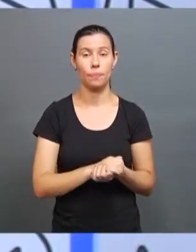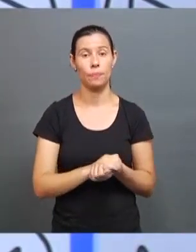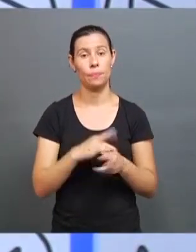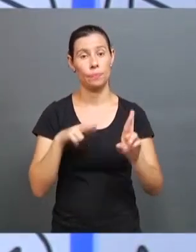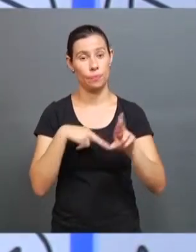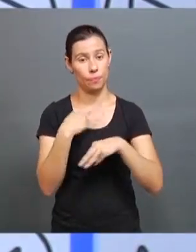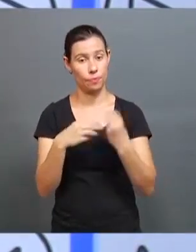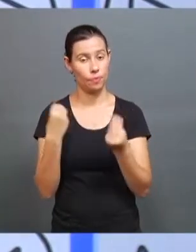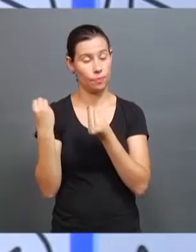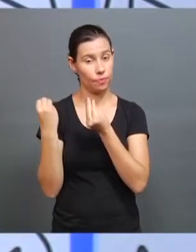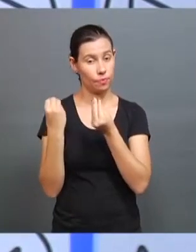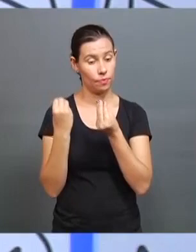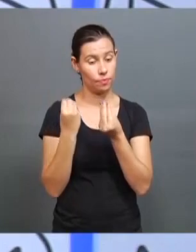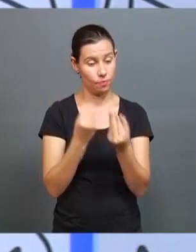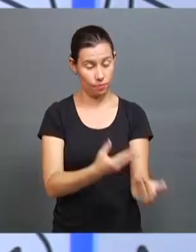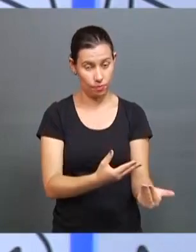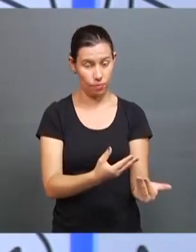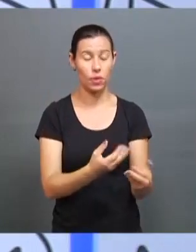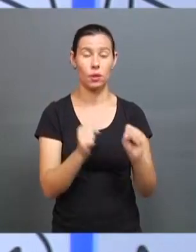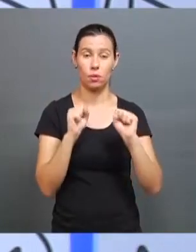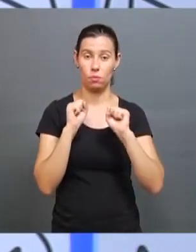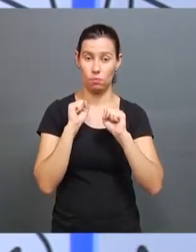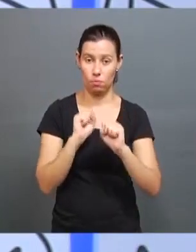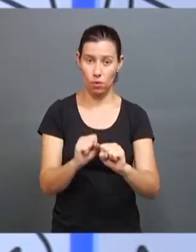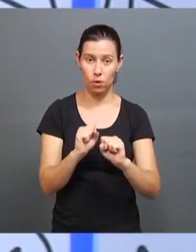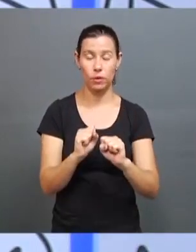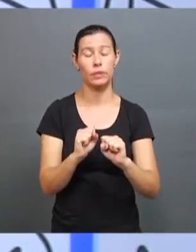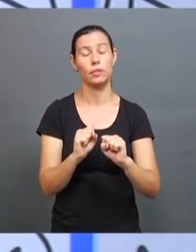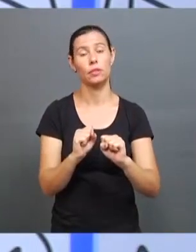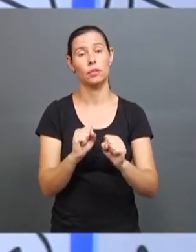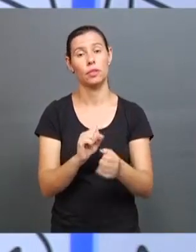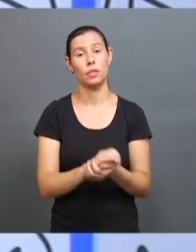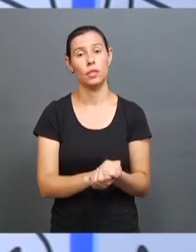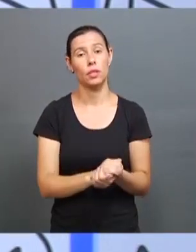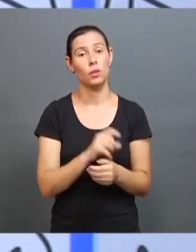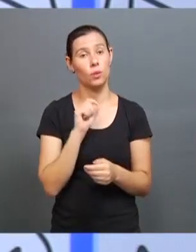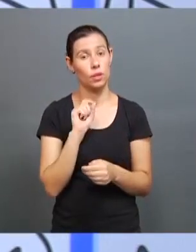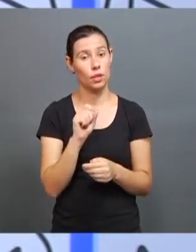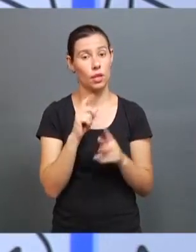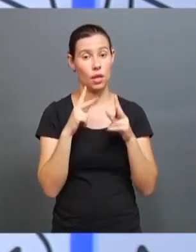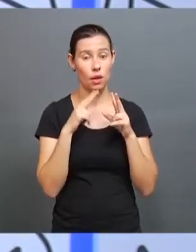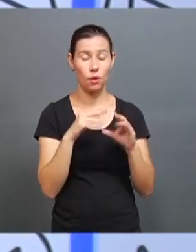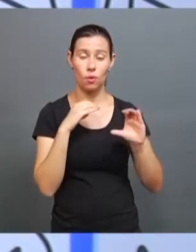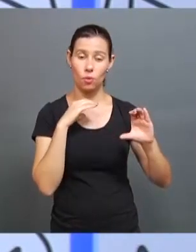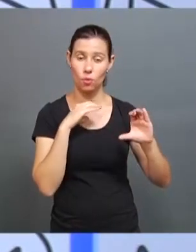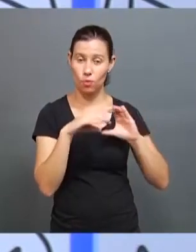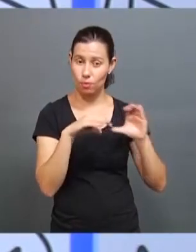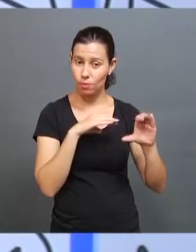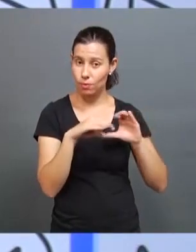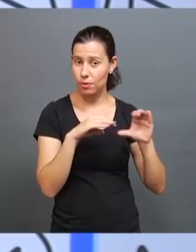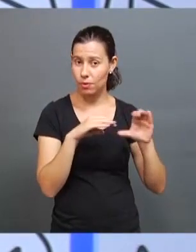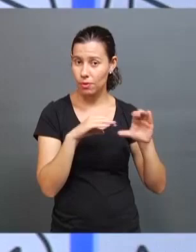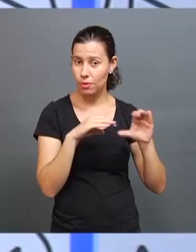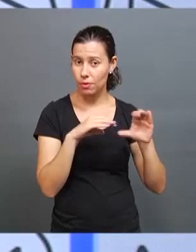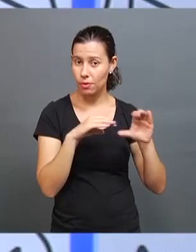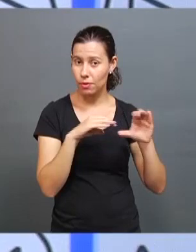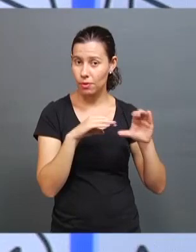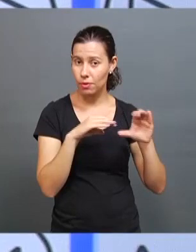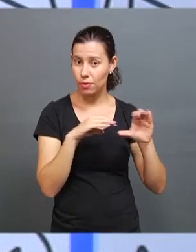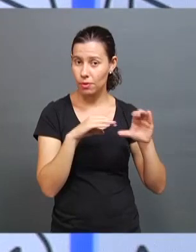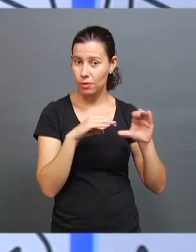presente, ele pode e deve entrar como forma de comunicar esse meu amor. Como